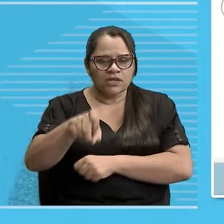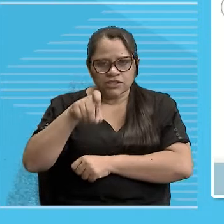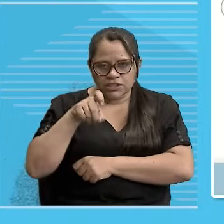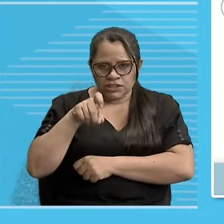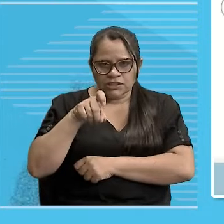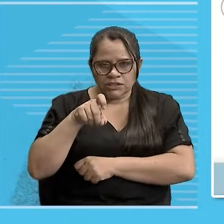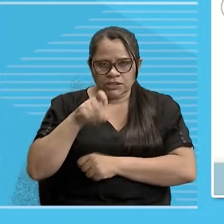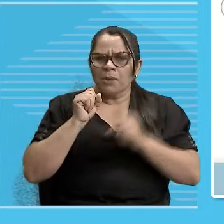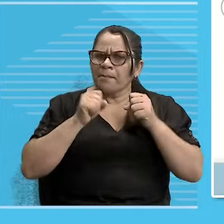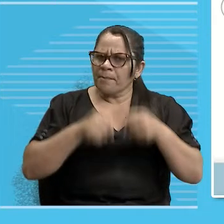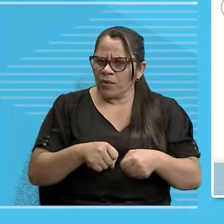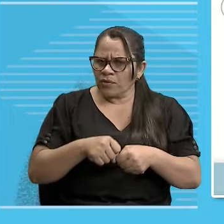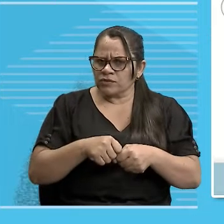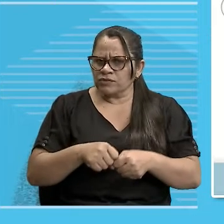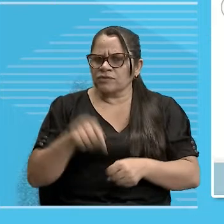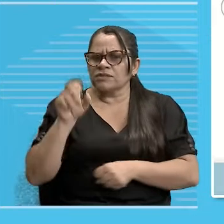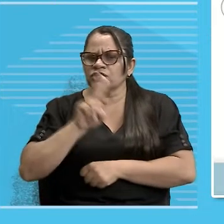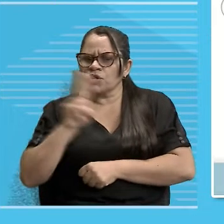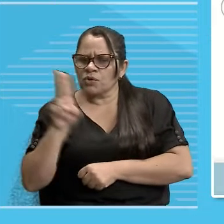de X, professor? Pode.